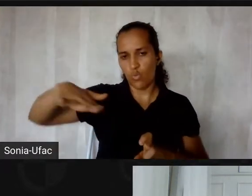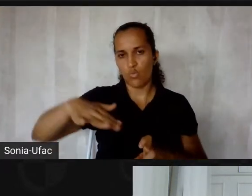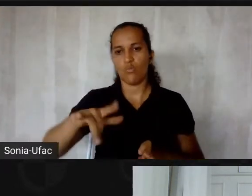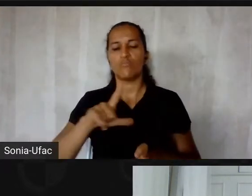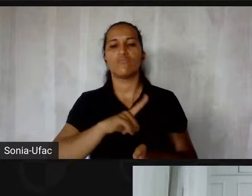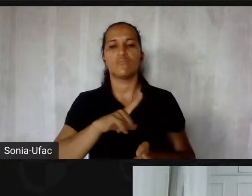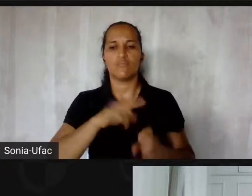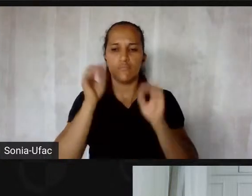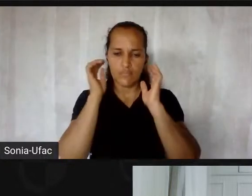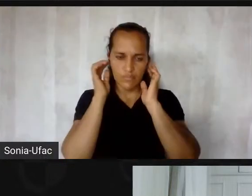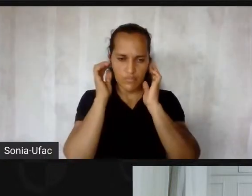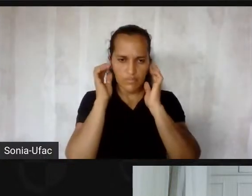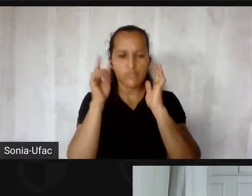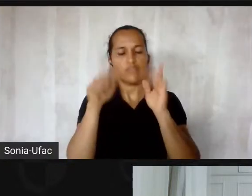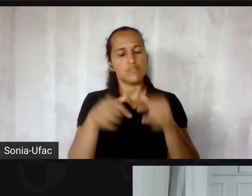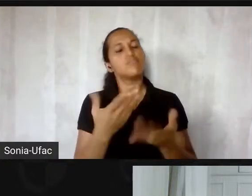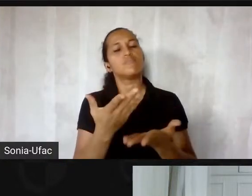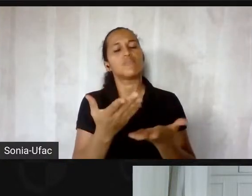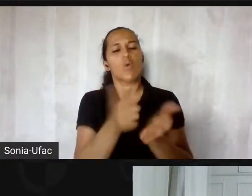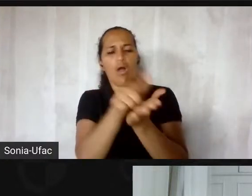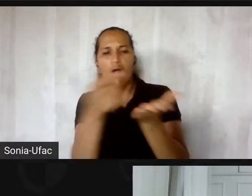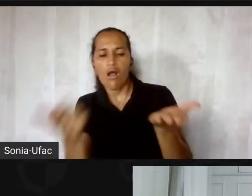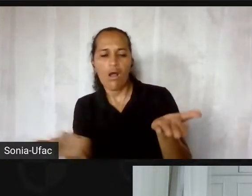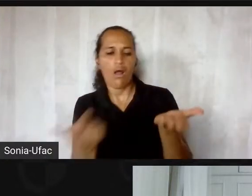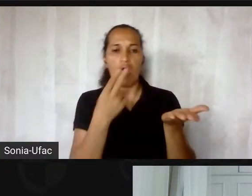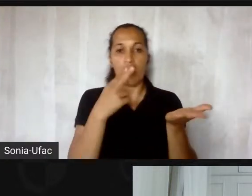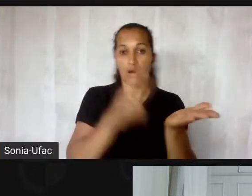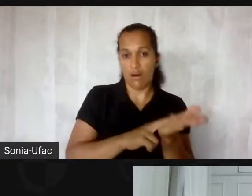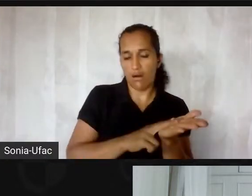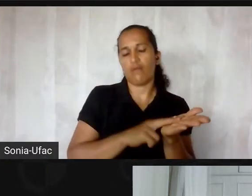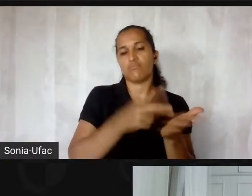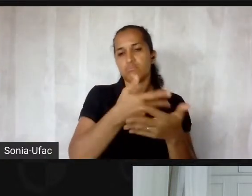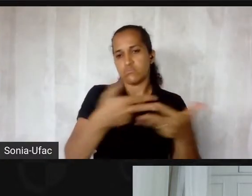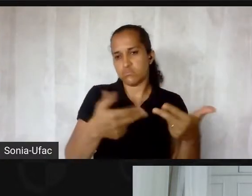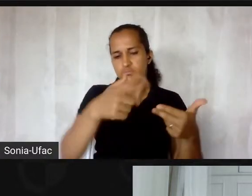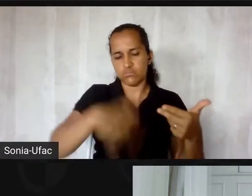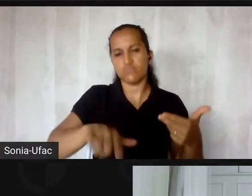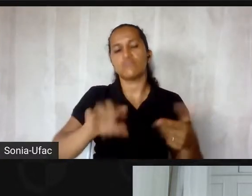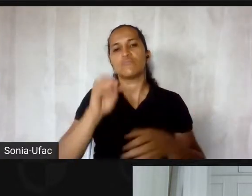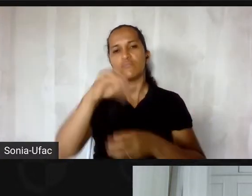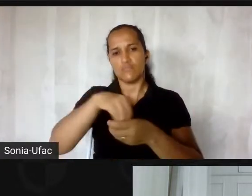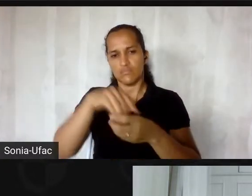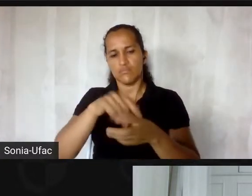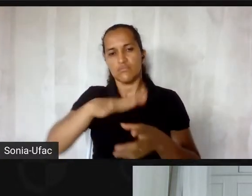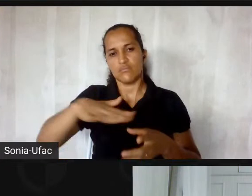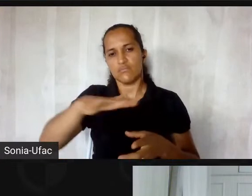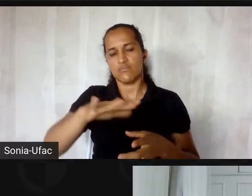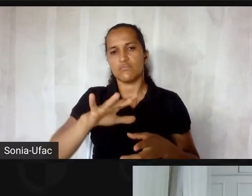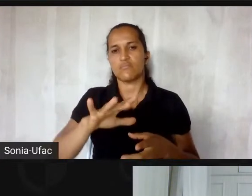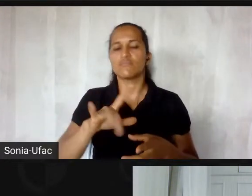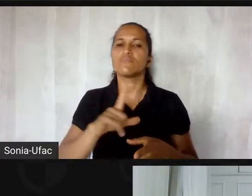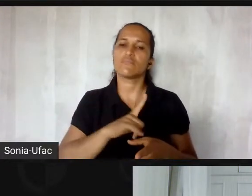jornais, ela é membro da Academia Criana de Letras, desculpe, e recentemente, mesmo